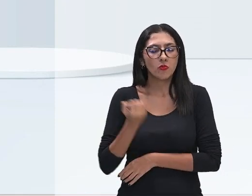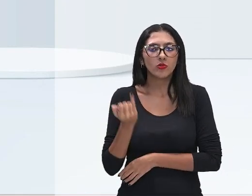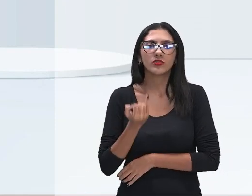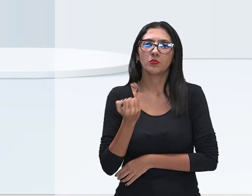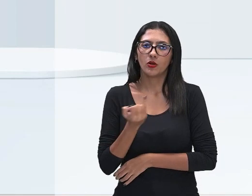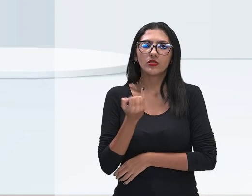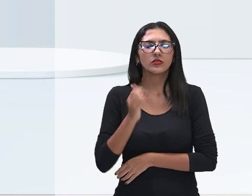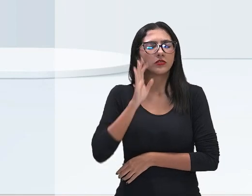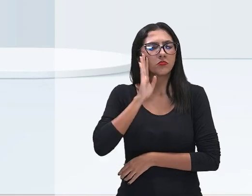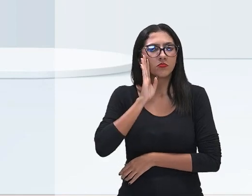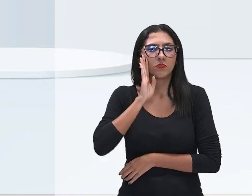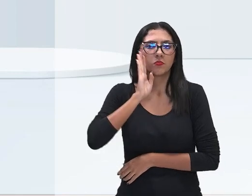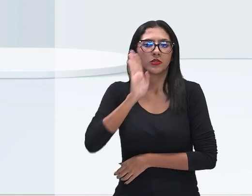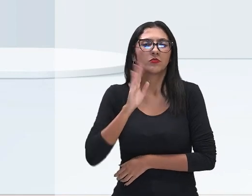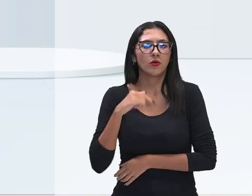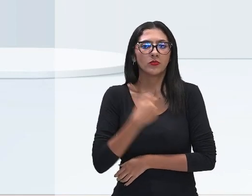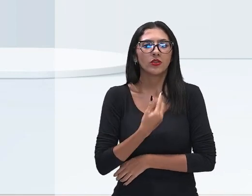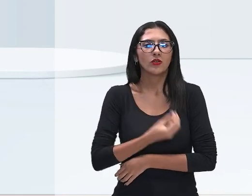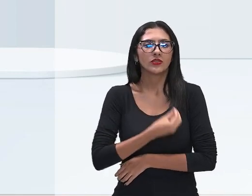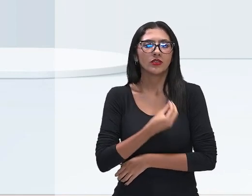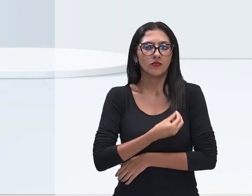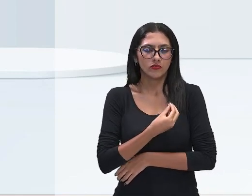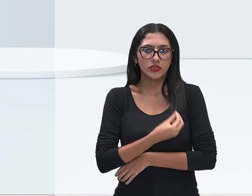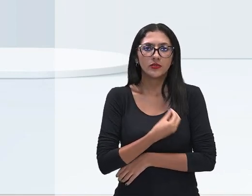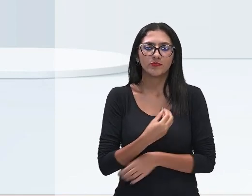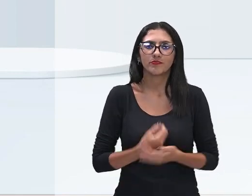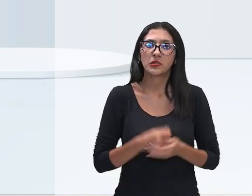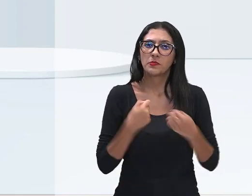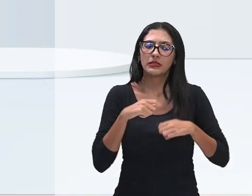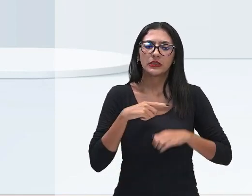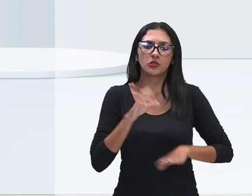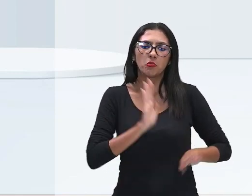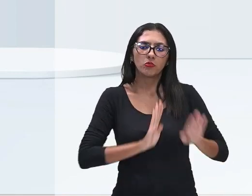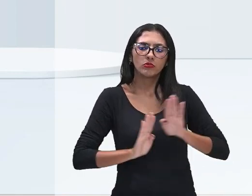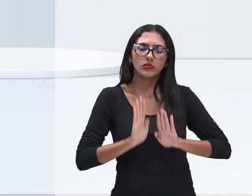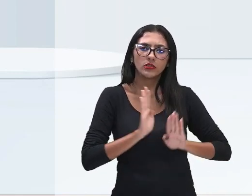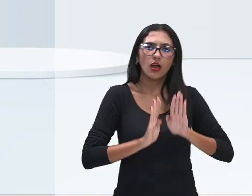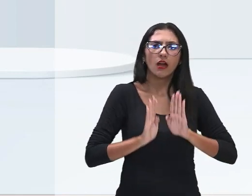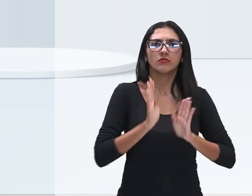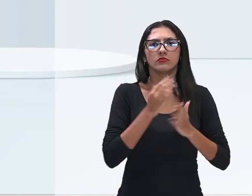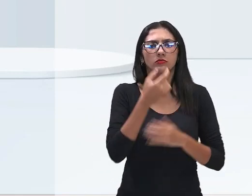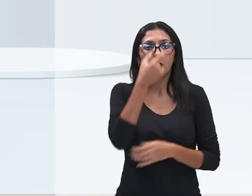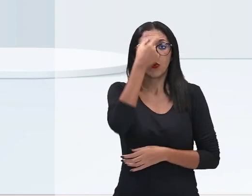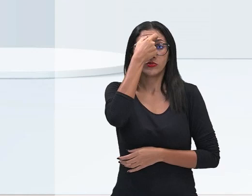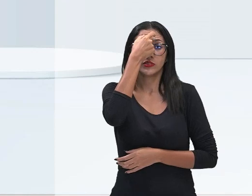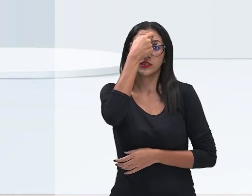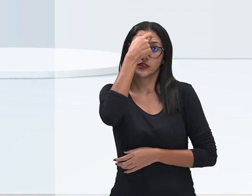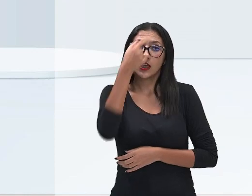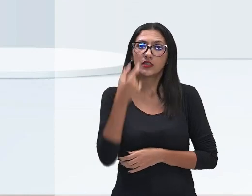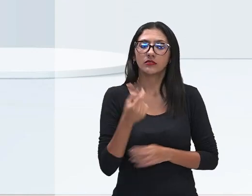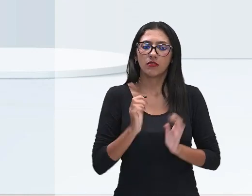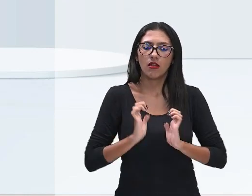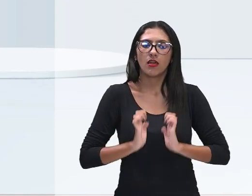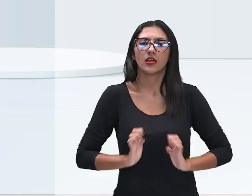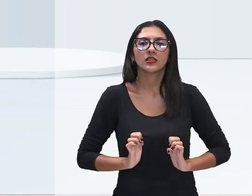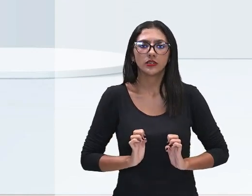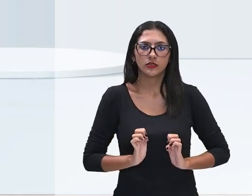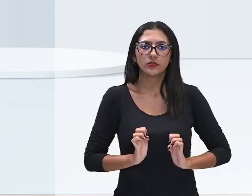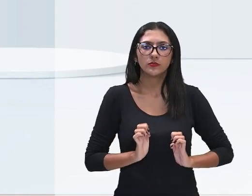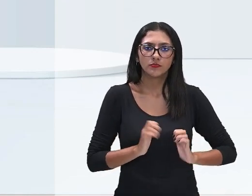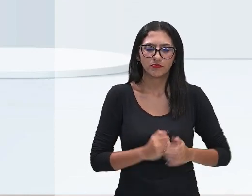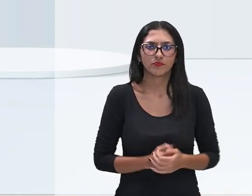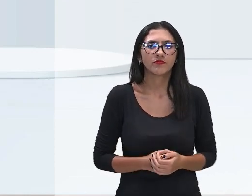a gente sempre deve ter esse cuidado de ser uma pessoa, um indivíduo íntegro, mesmo quando não estamos